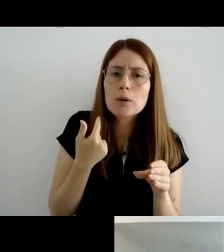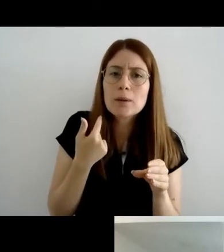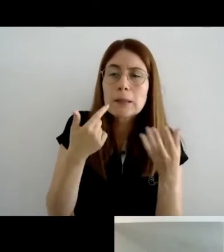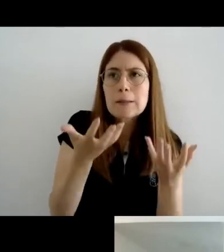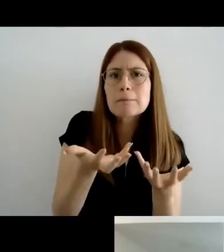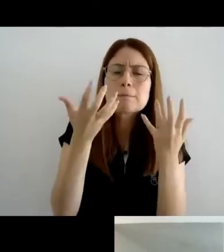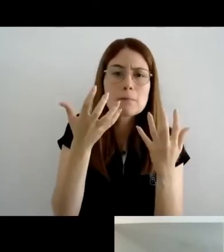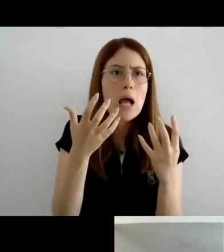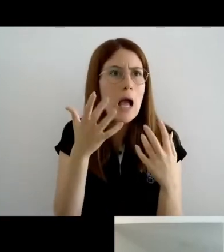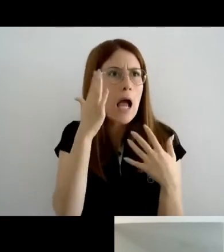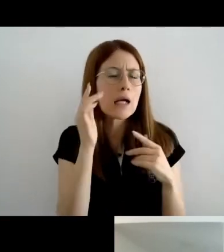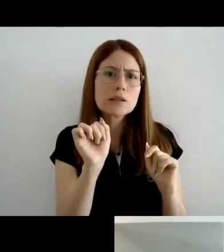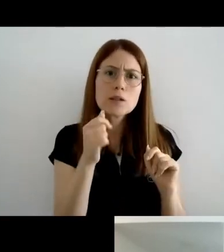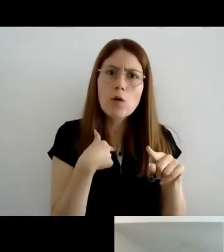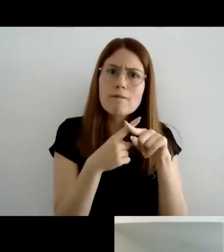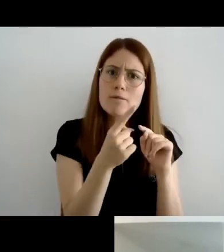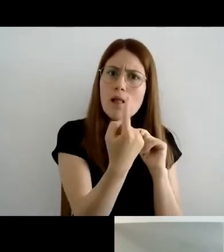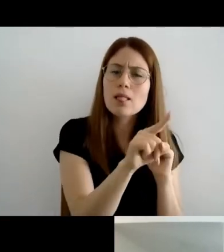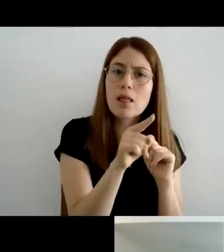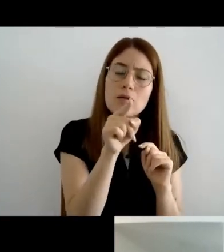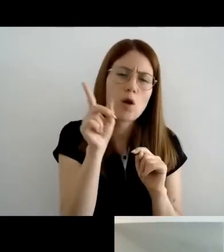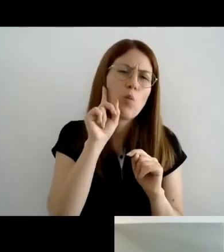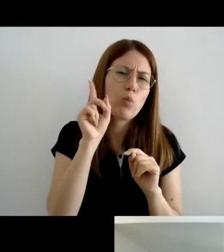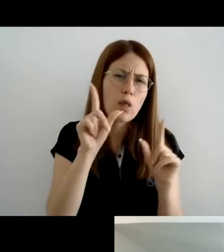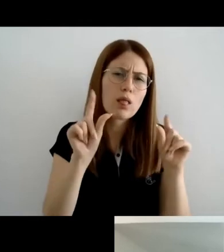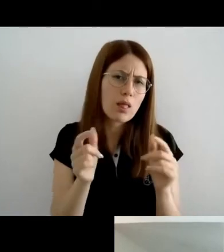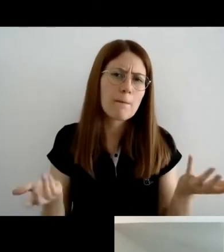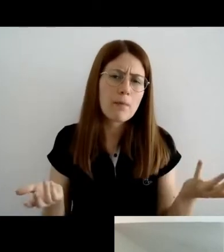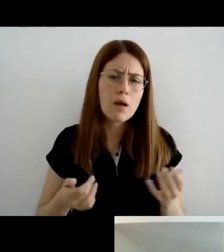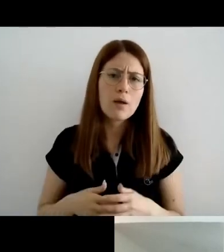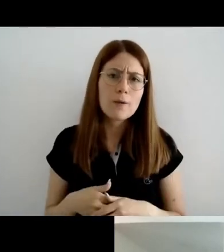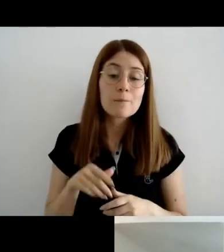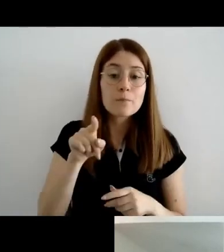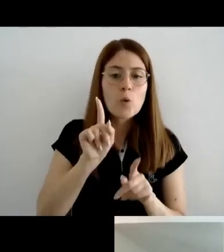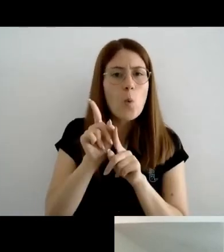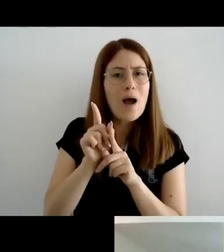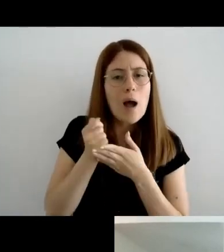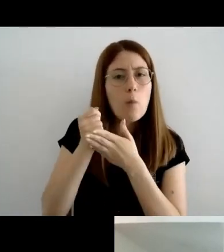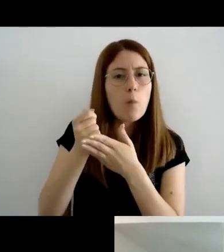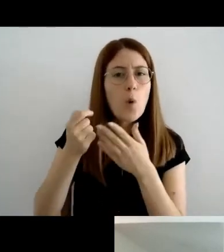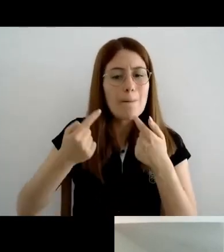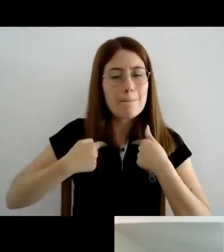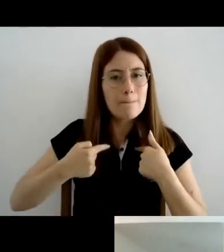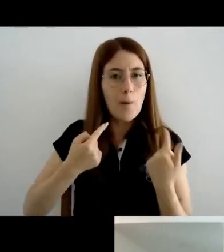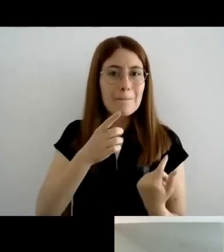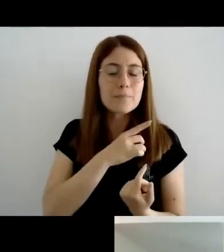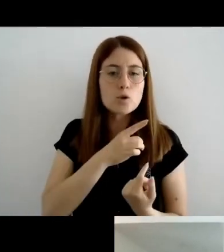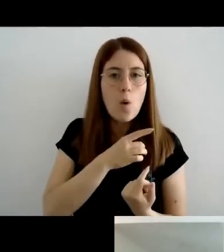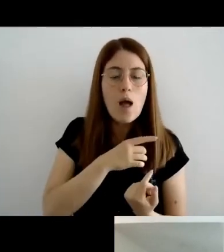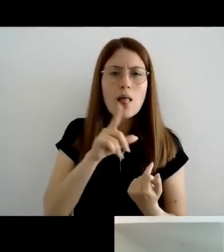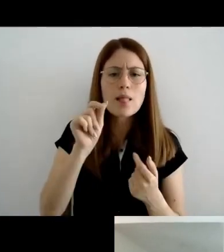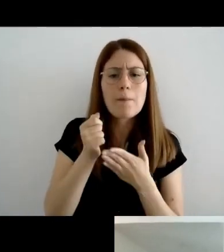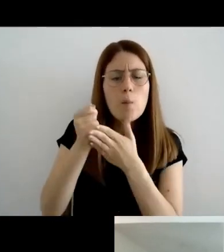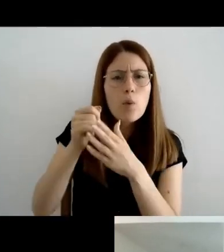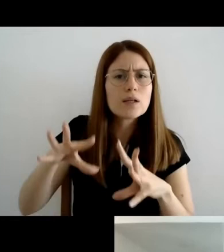acham desafiantes e que se interessam mais, e isto é essencial. E este apoio pessoal e apoio ao desenvolvimento das equipas